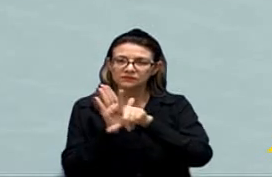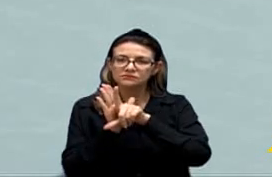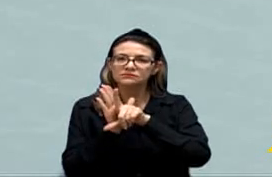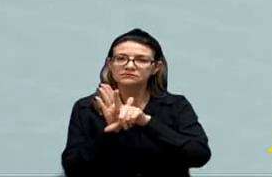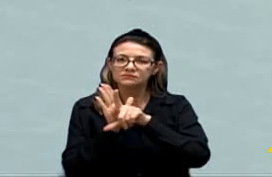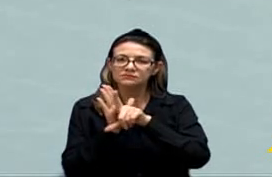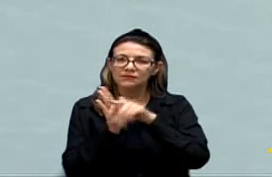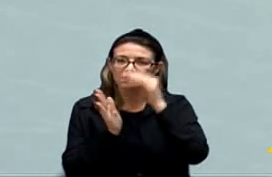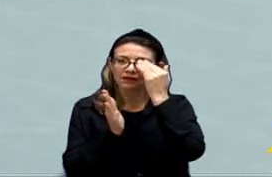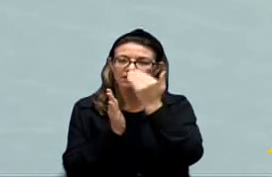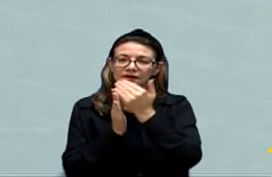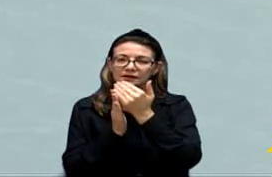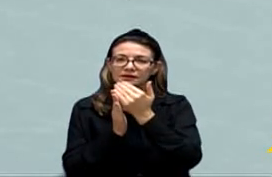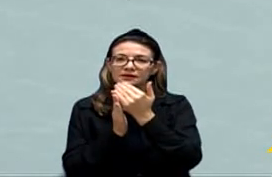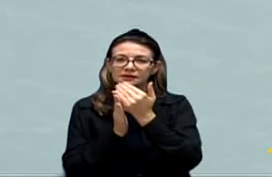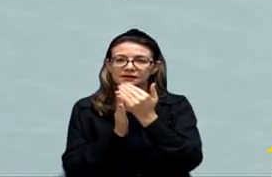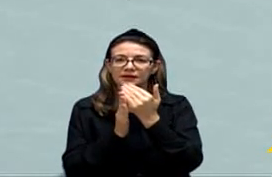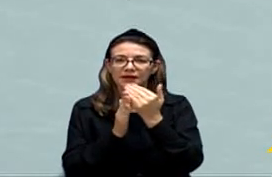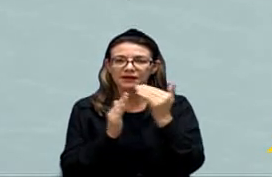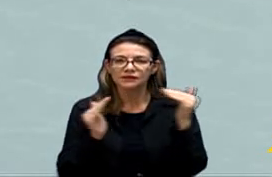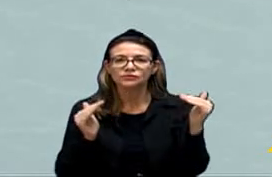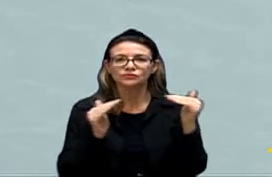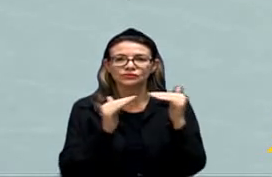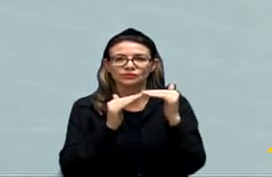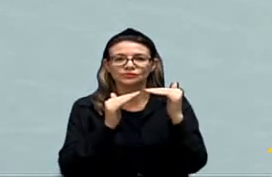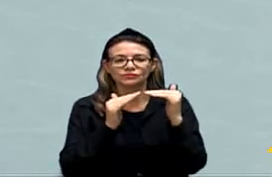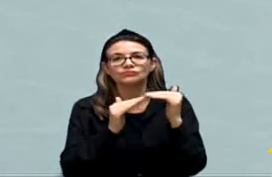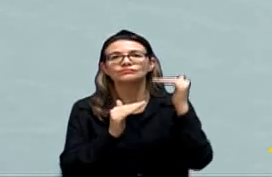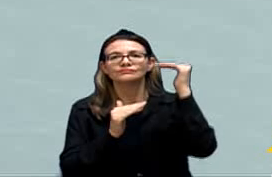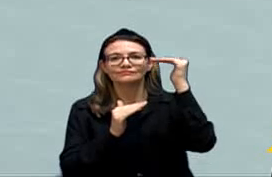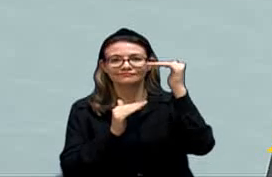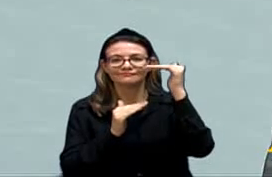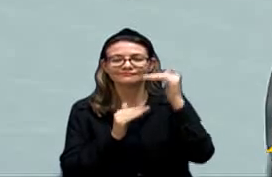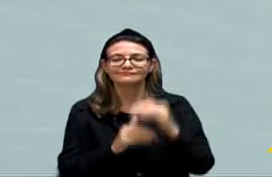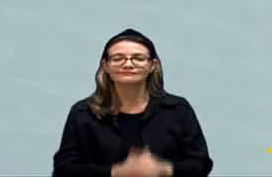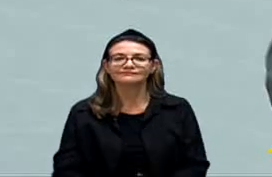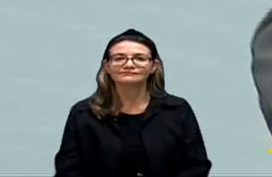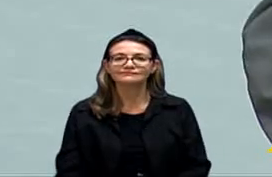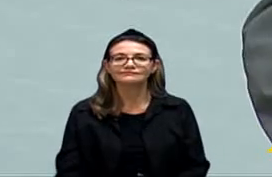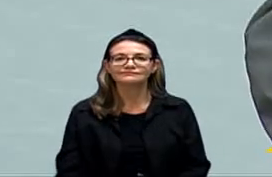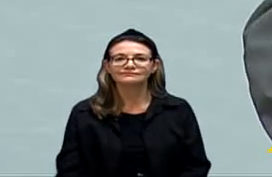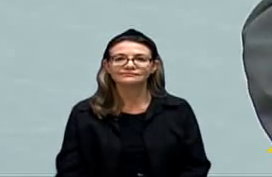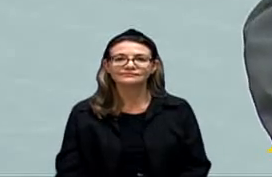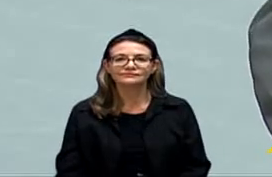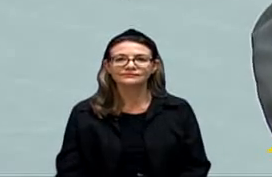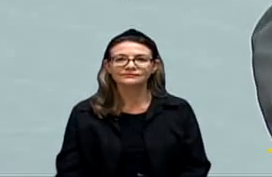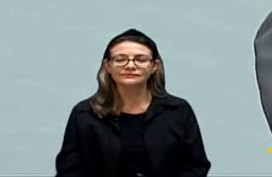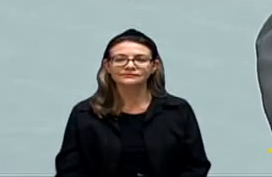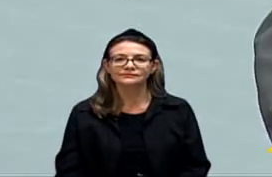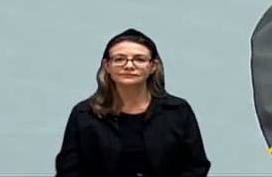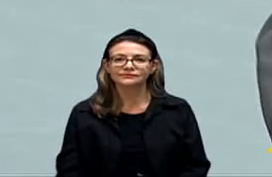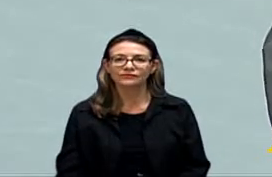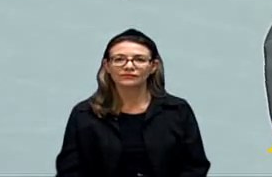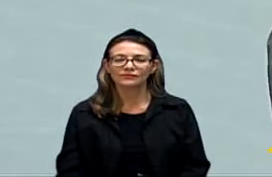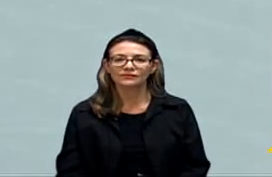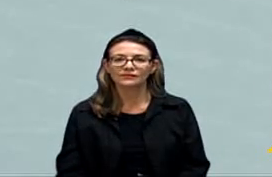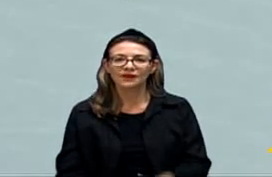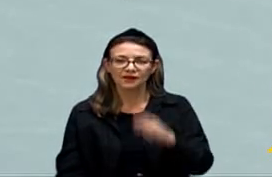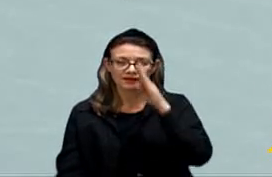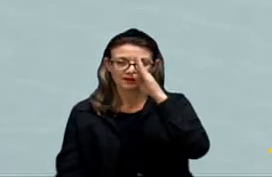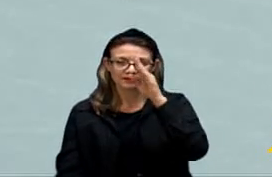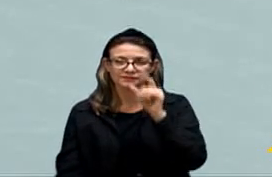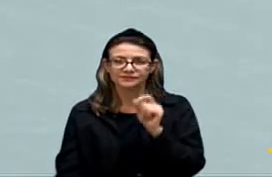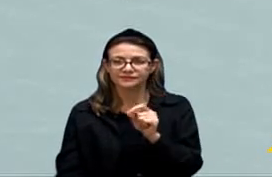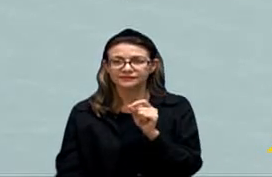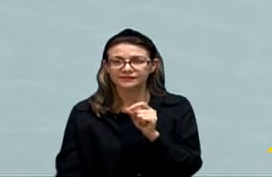será adotado como critério de desempate em outros candidatos concurso público eh vis acima de tudo senhor presidente nós